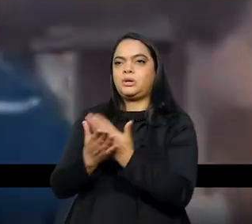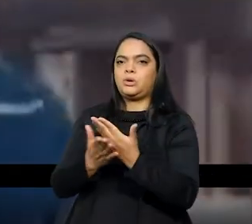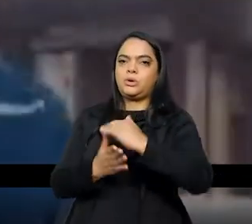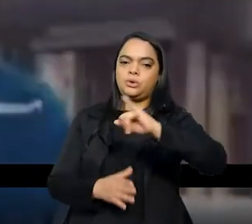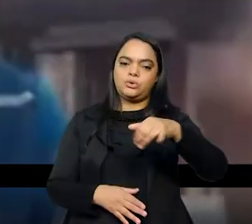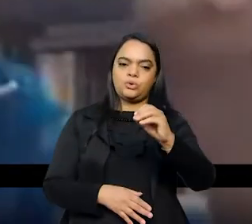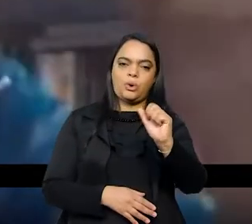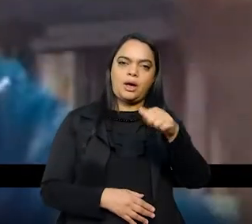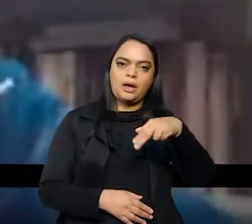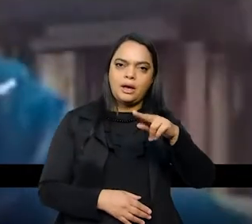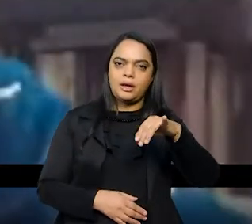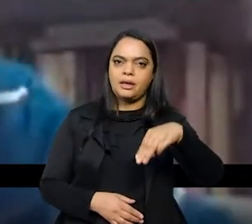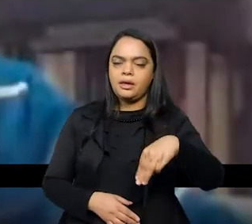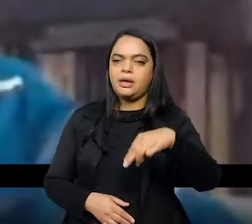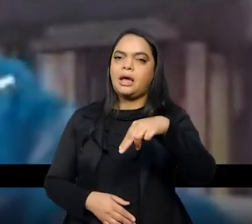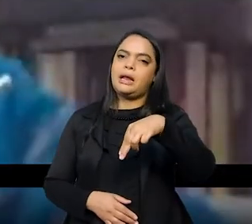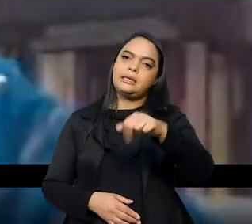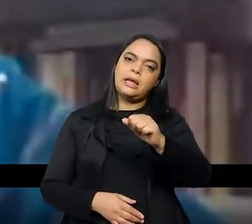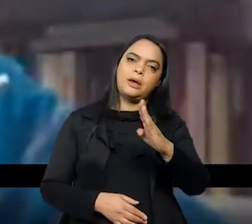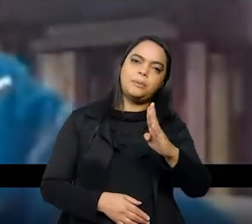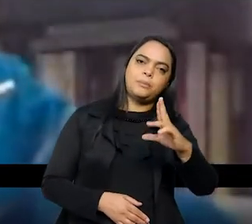área muito complicada, né?